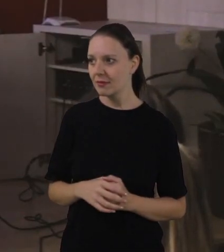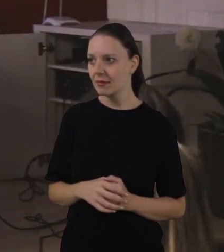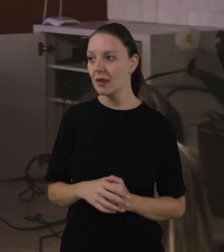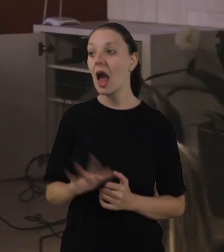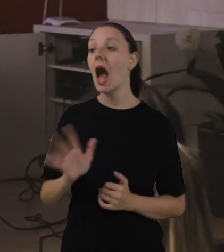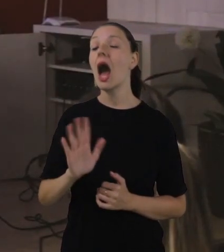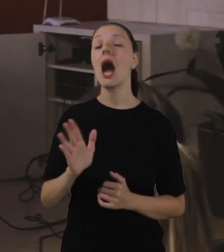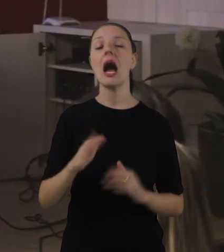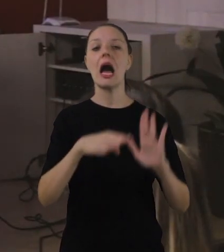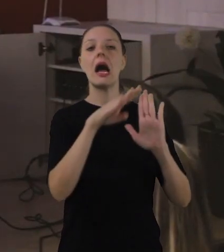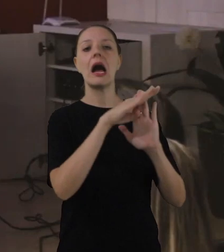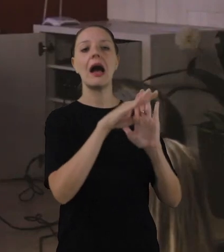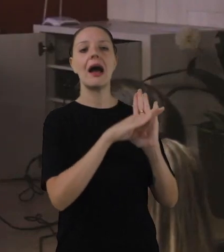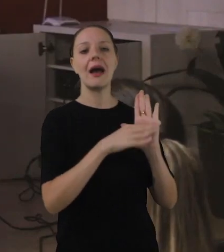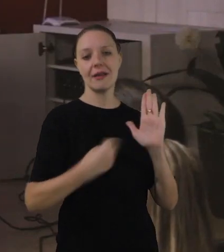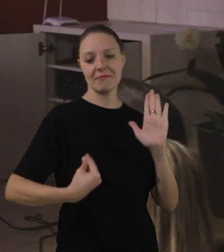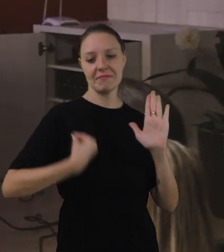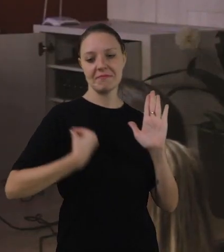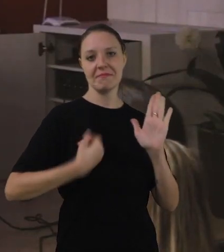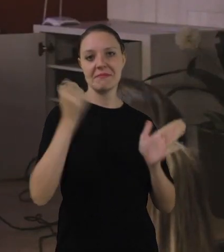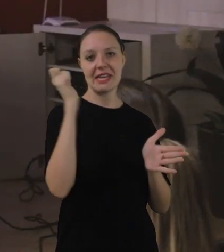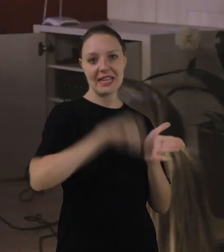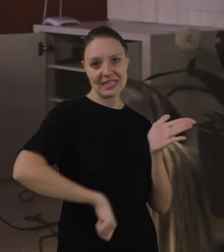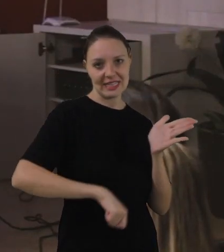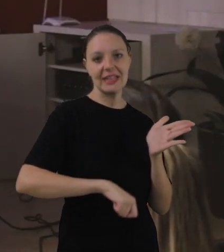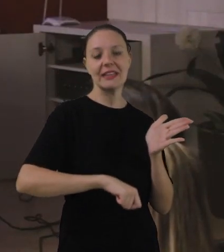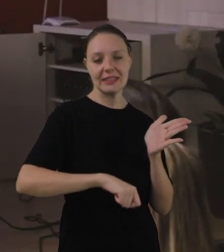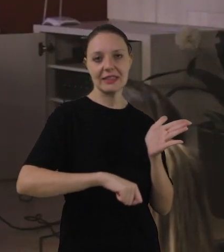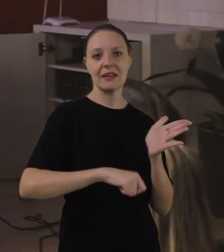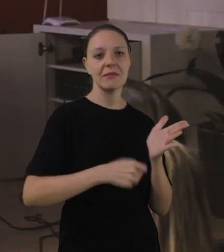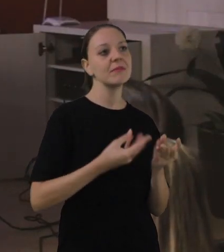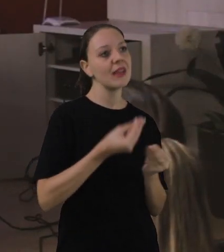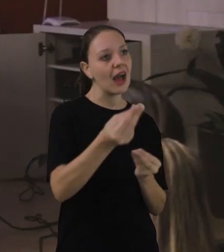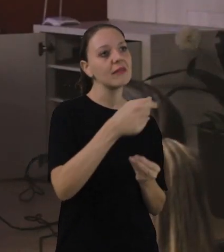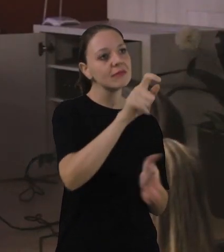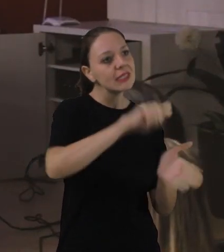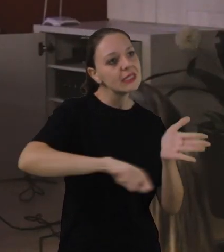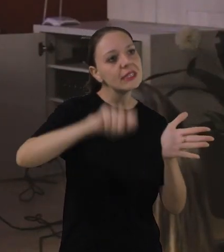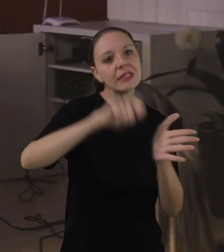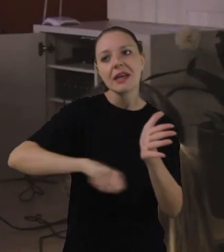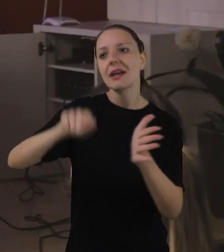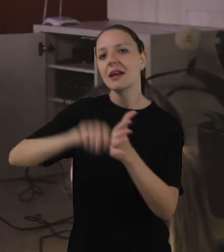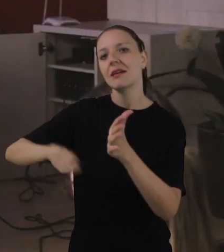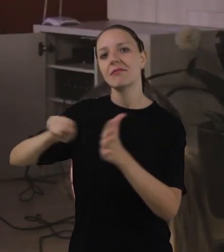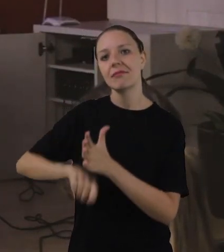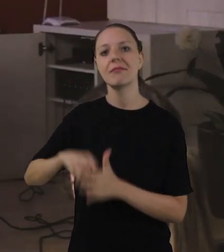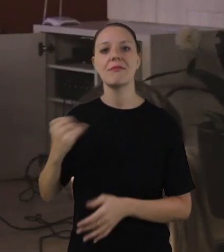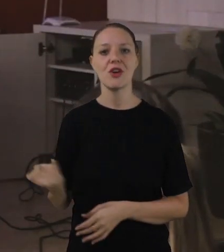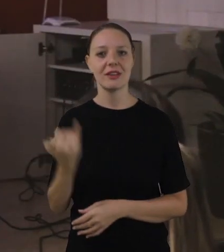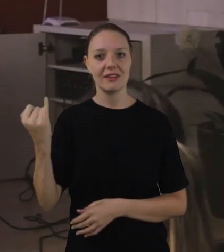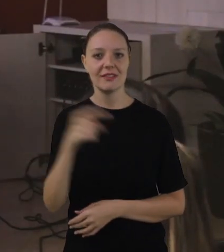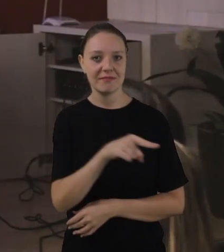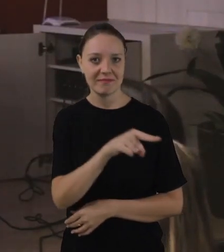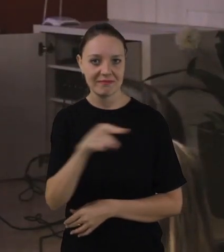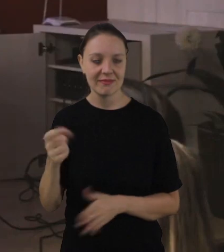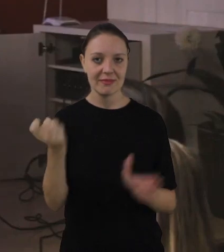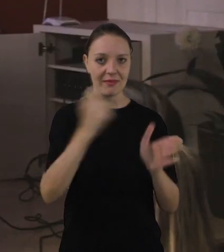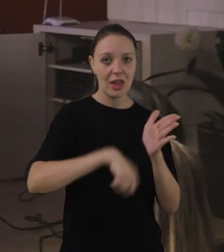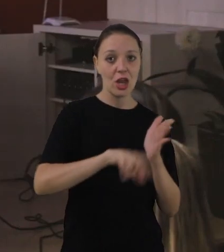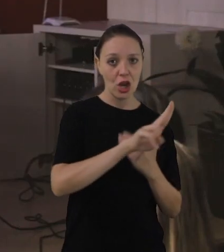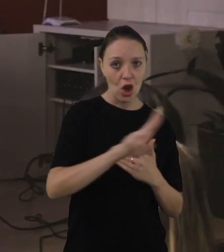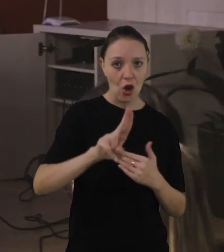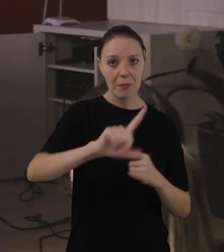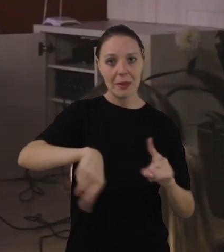A lista de presentes já está passando, né? A lista de presentes também bem importante, né? Que vocês coloquem o nome e a escola que